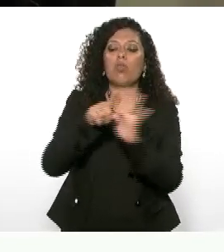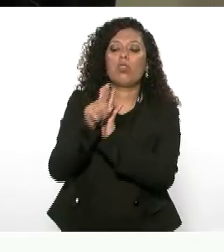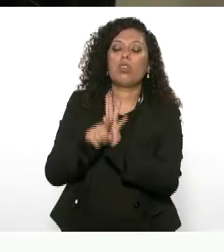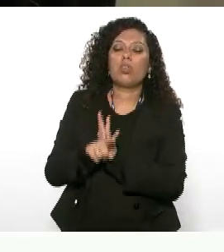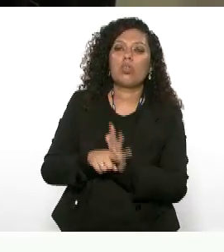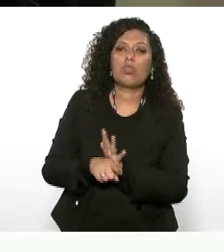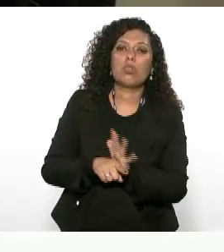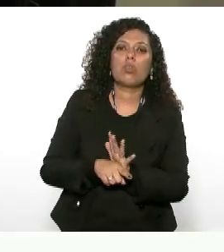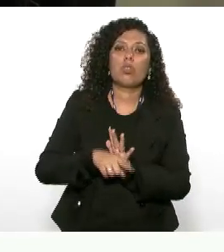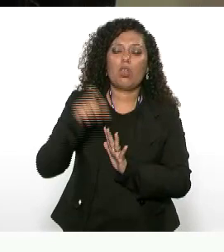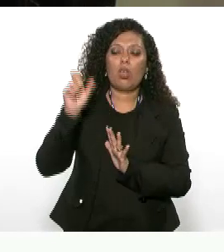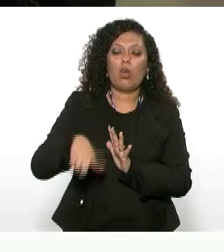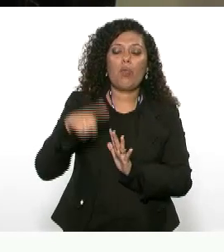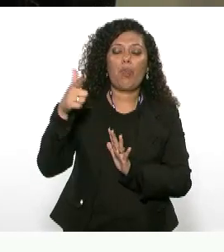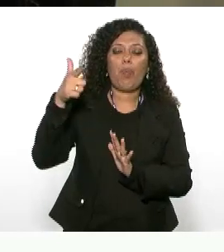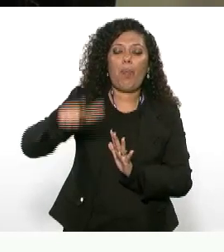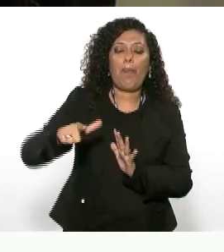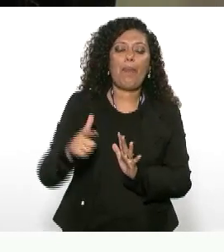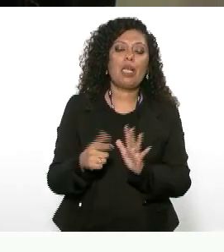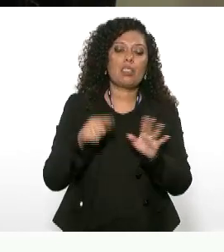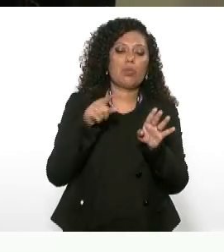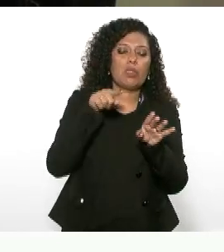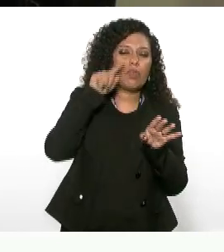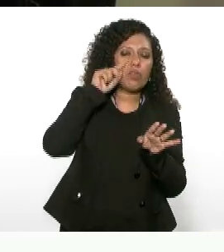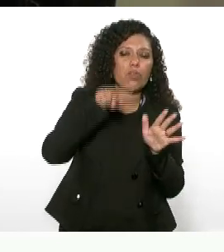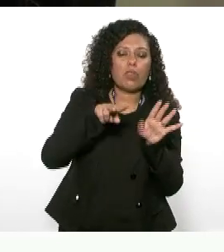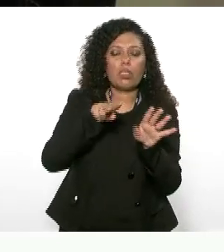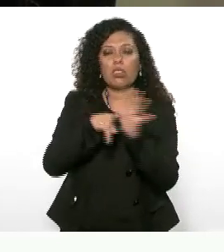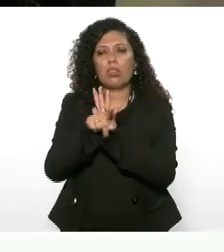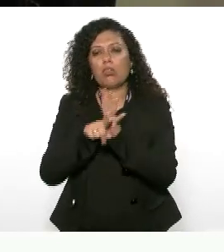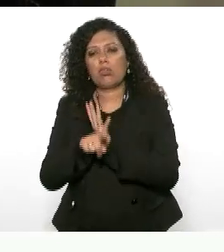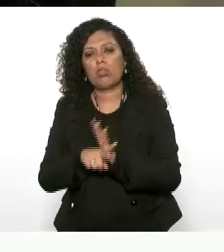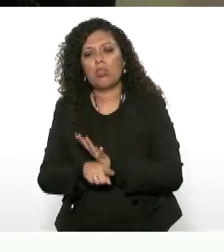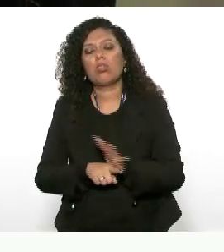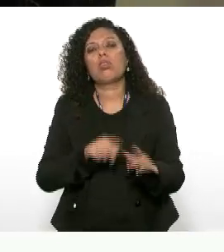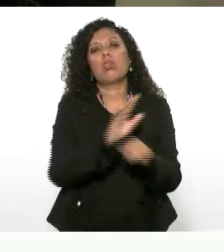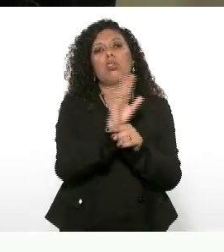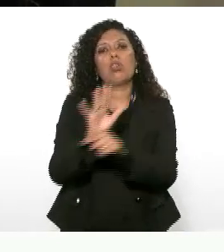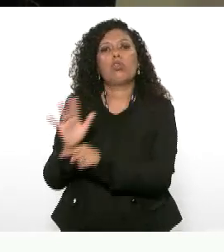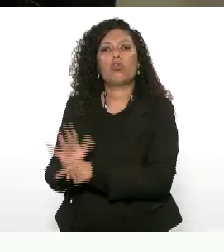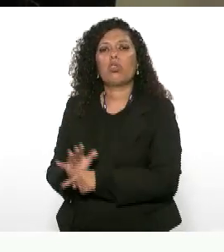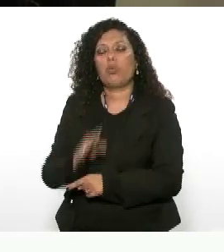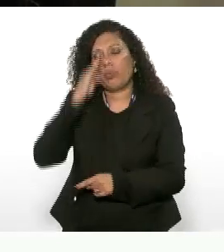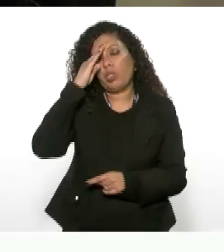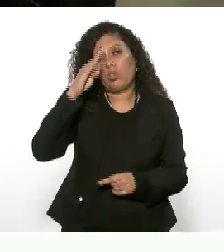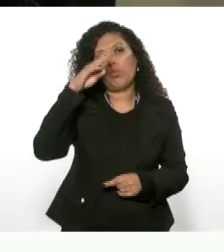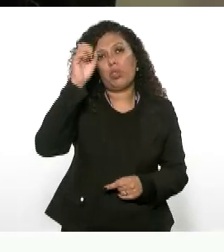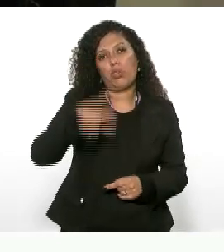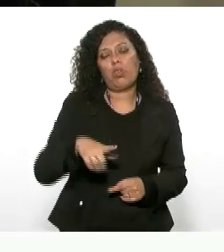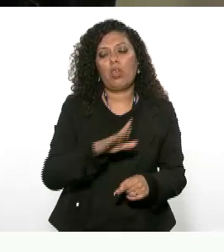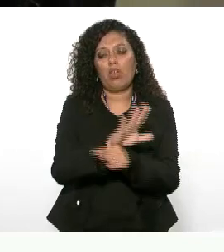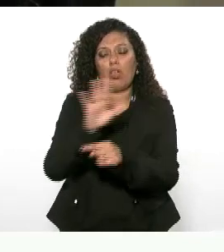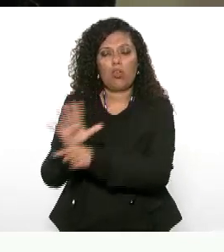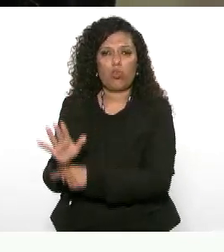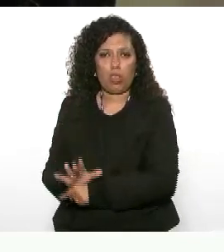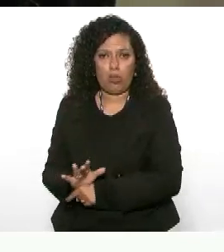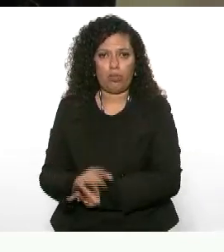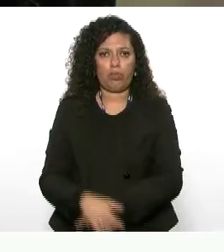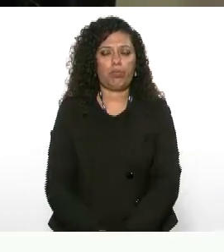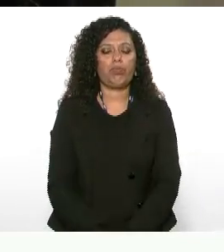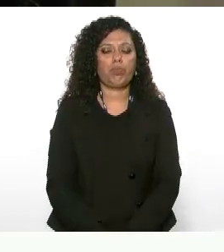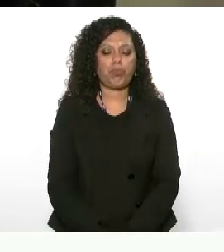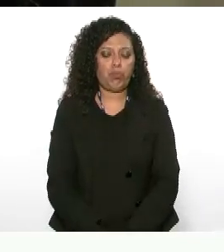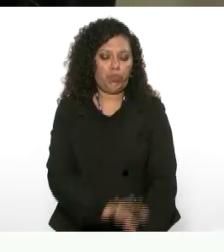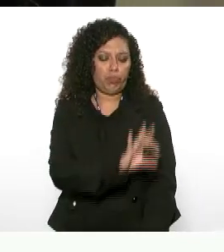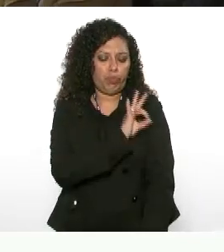é mais um título mesmo de orientação e de colaboração. O objetivo é fazer a colaboração. Coronel,